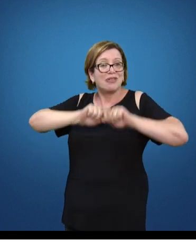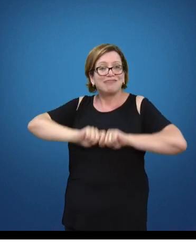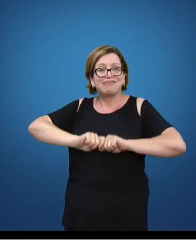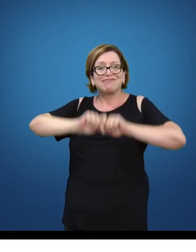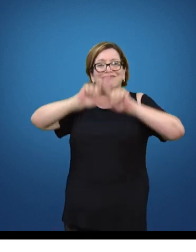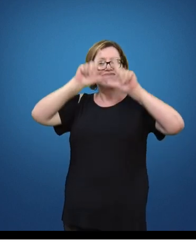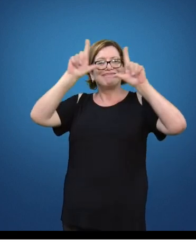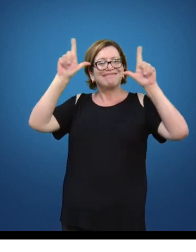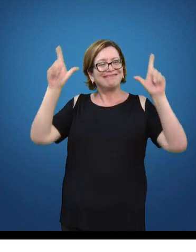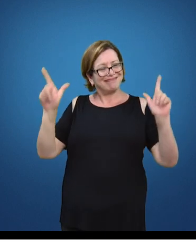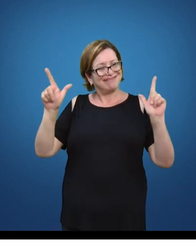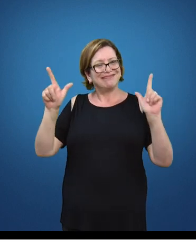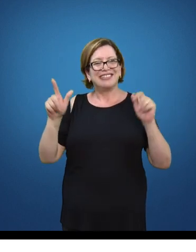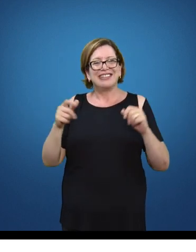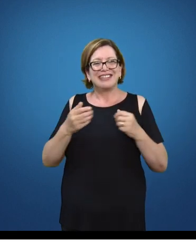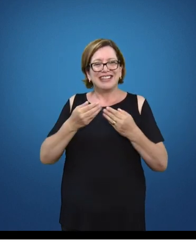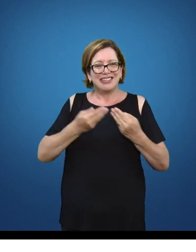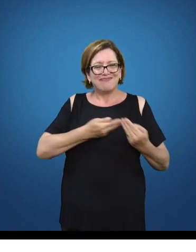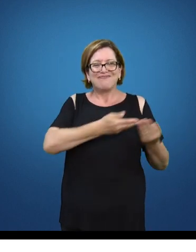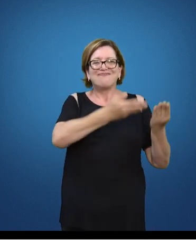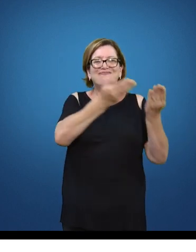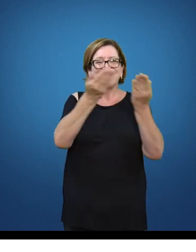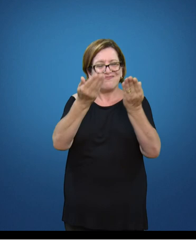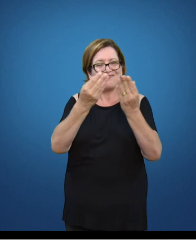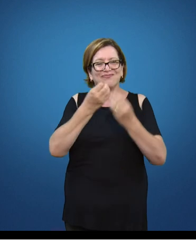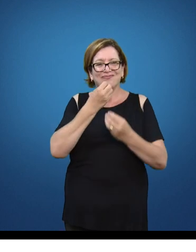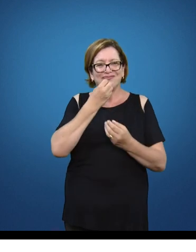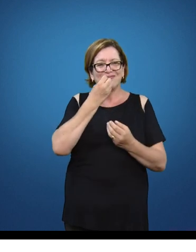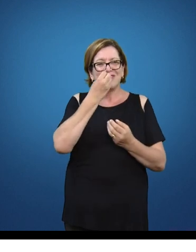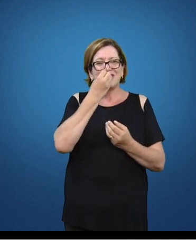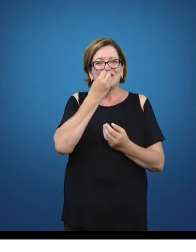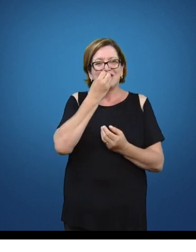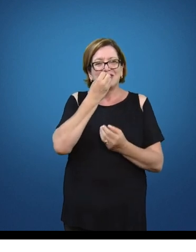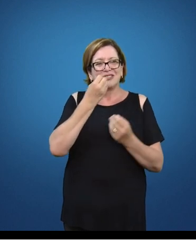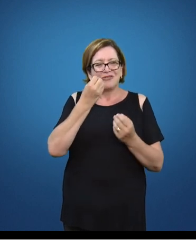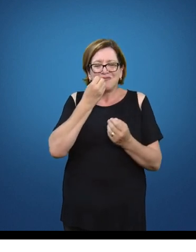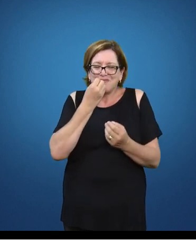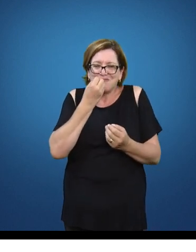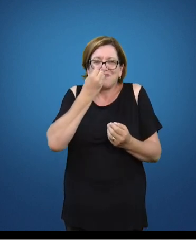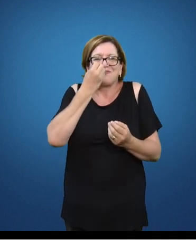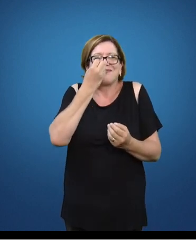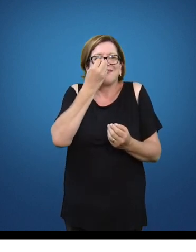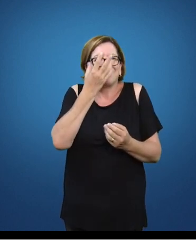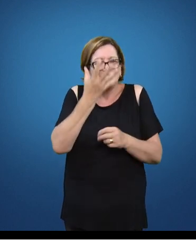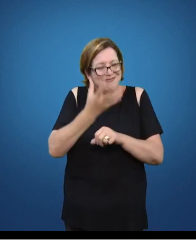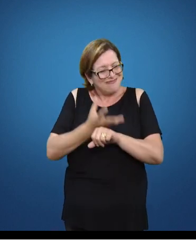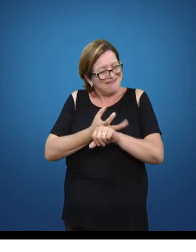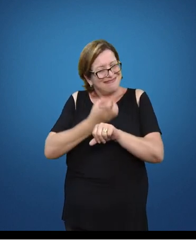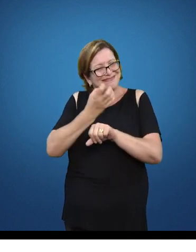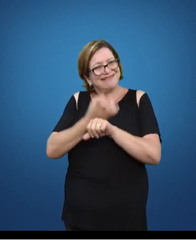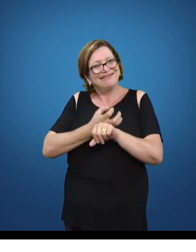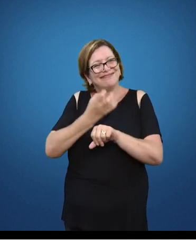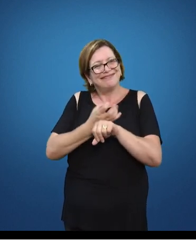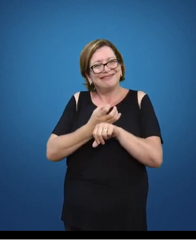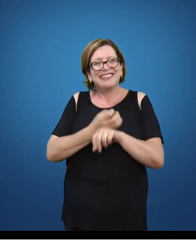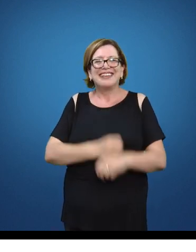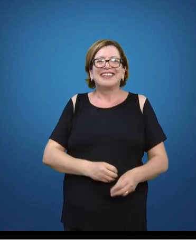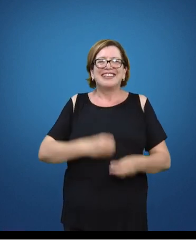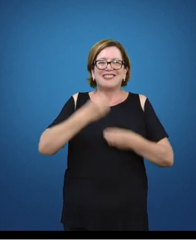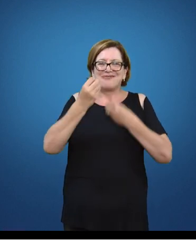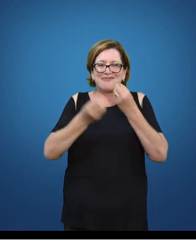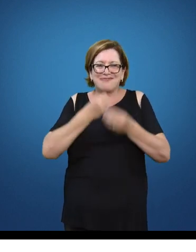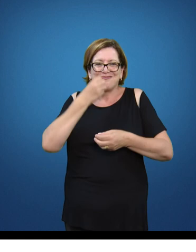mais profundidade desejo a todos então uma excelente disciplina um